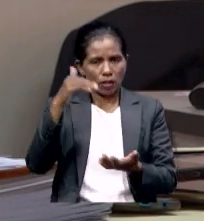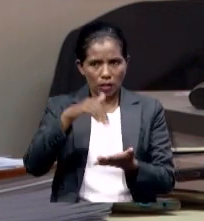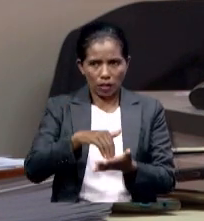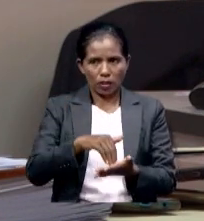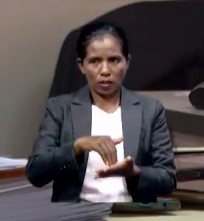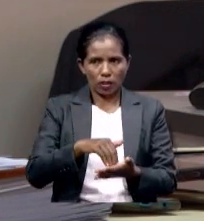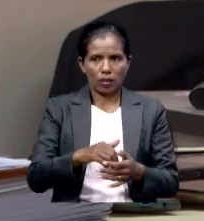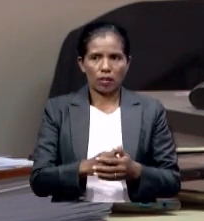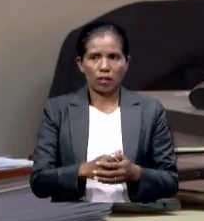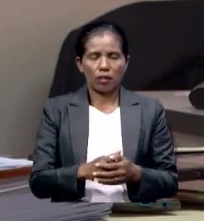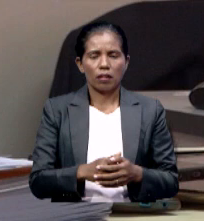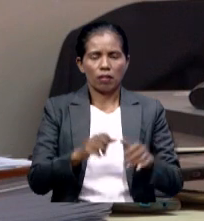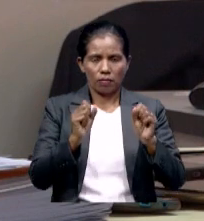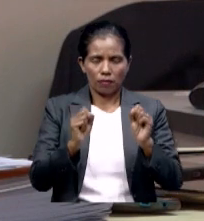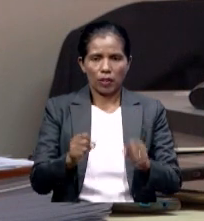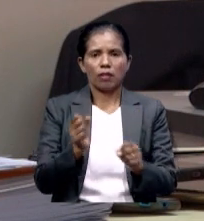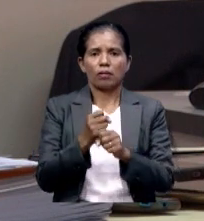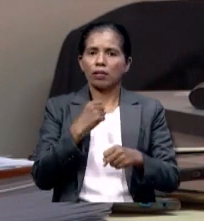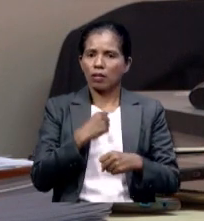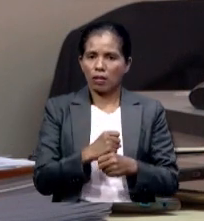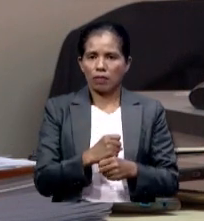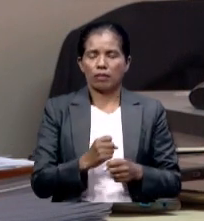in filafale katak belemos halo